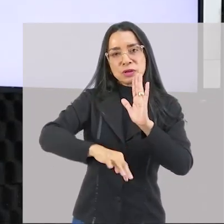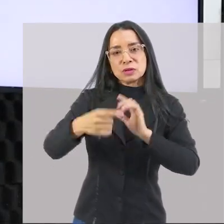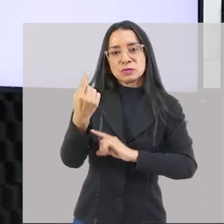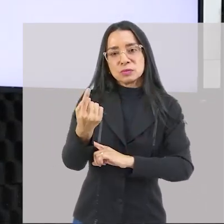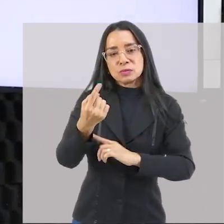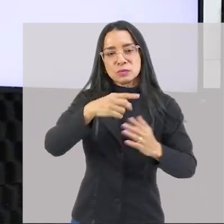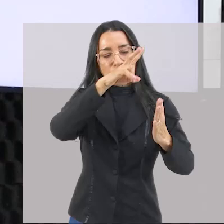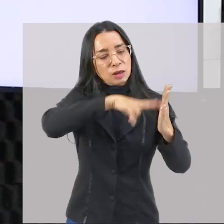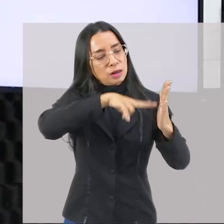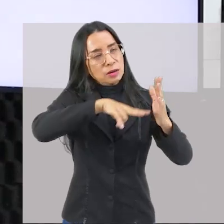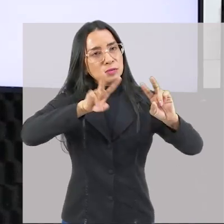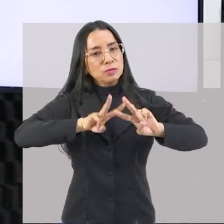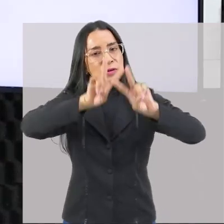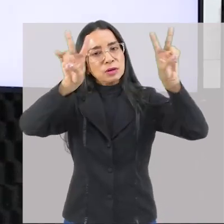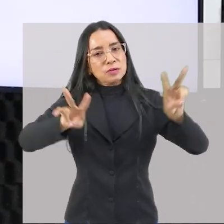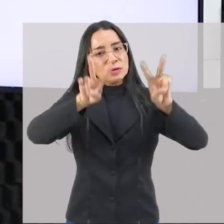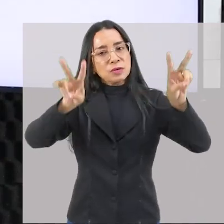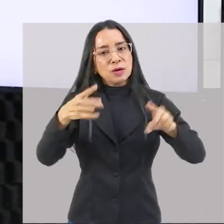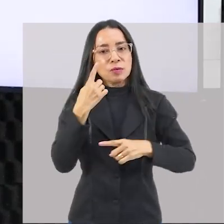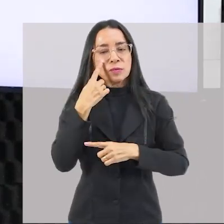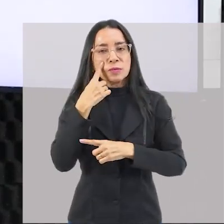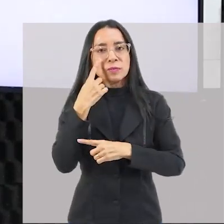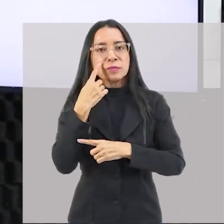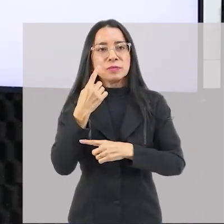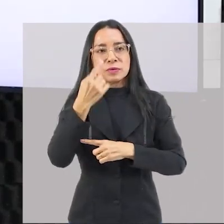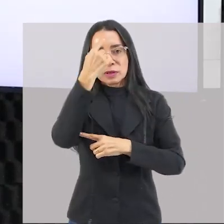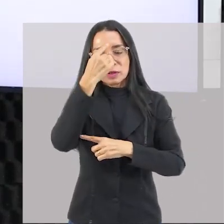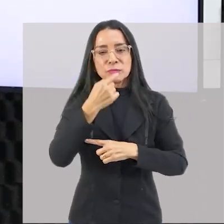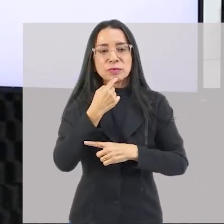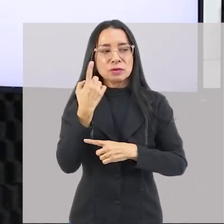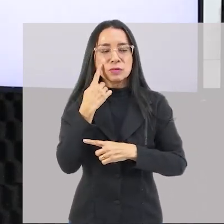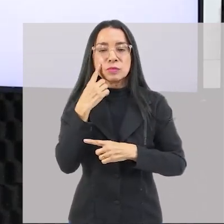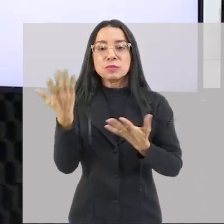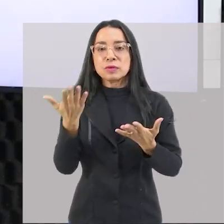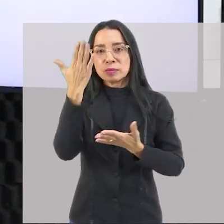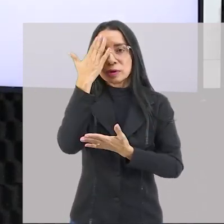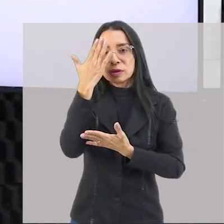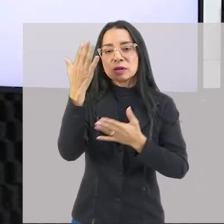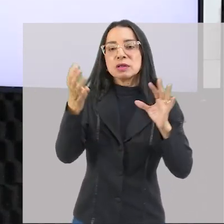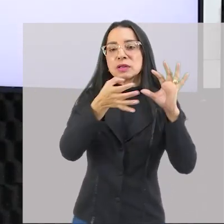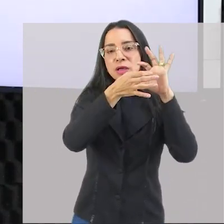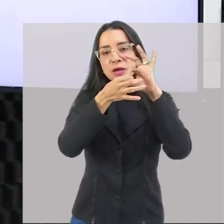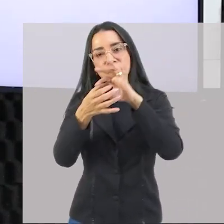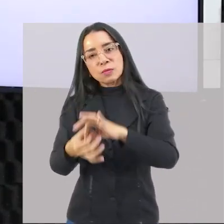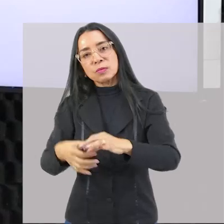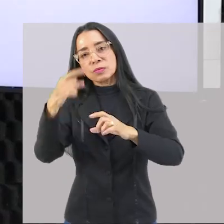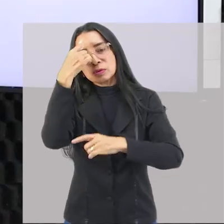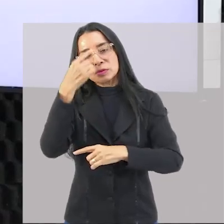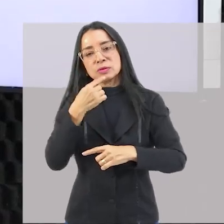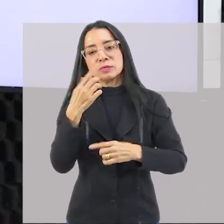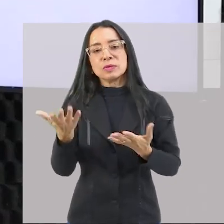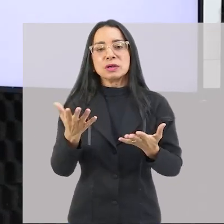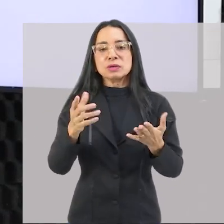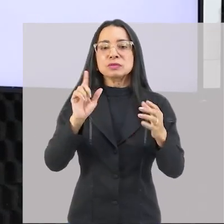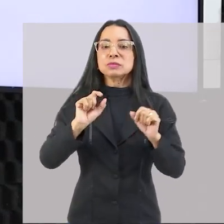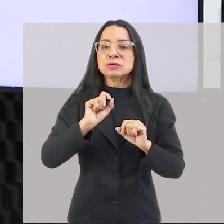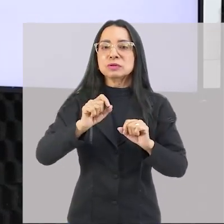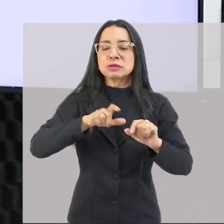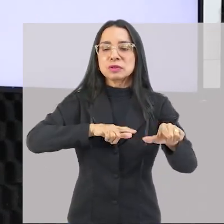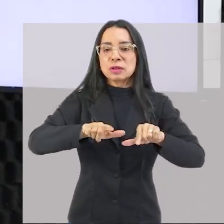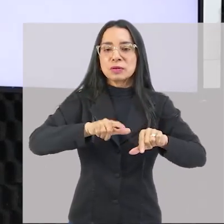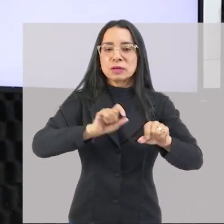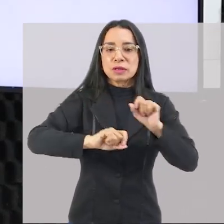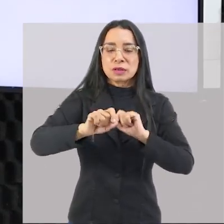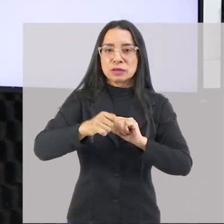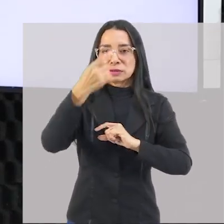é leitura visual. Eu vou olhar a imagem e vou analisar para entender o contexto da imagem do que está sendo tratado.